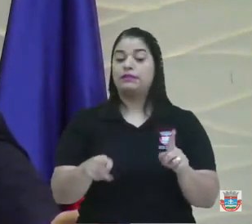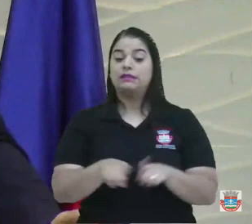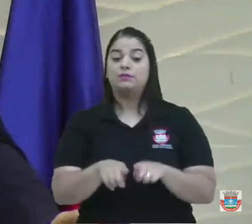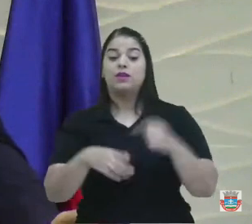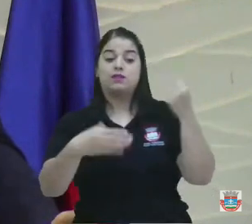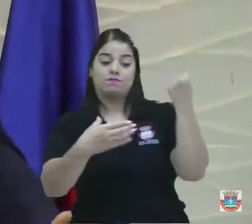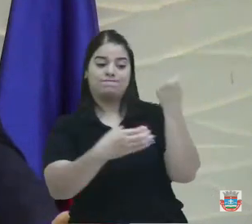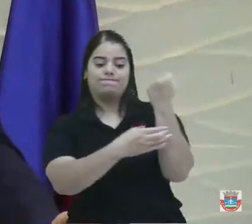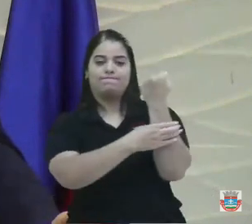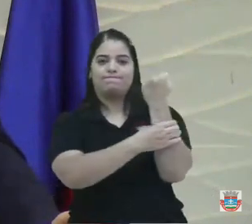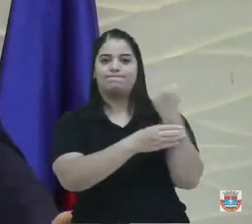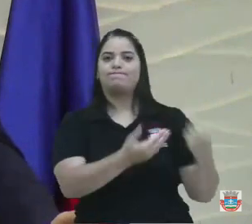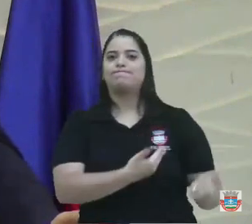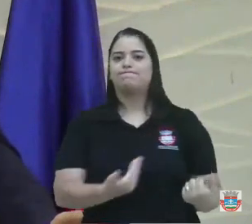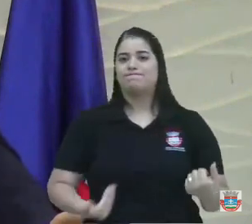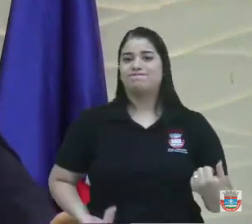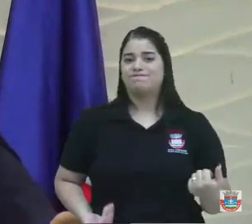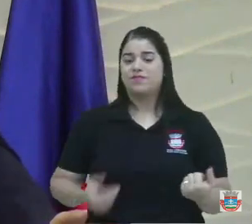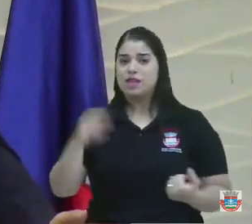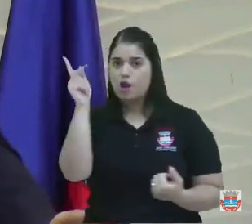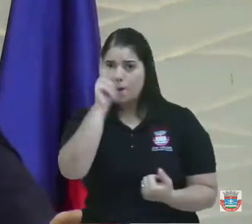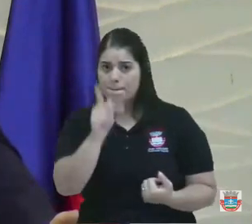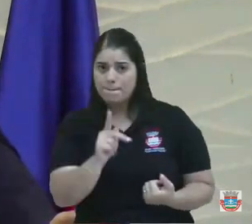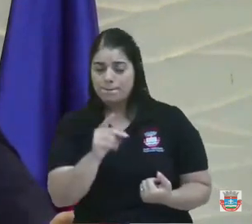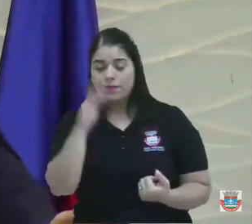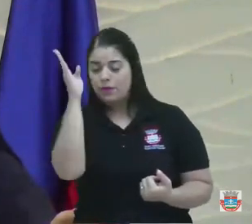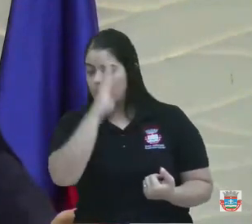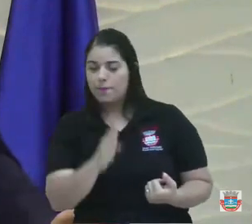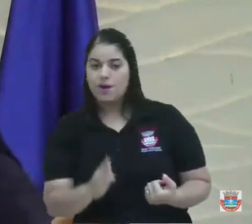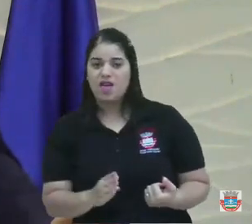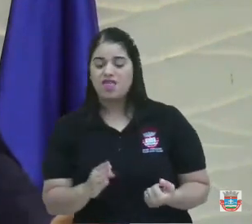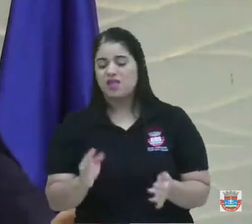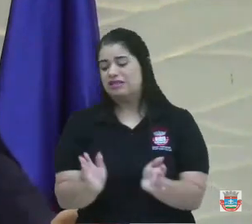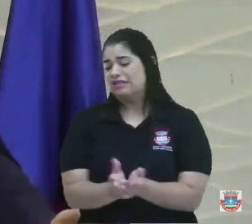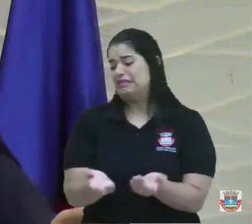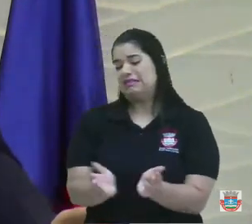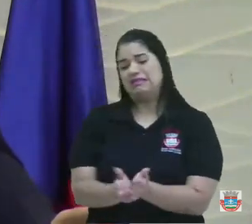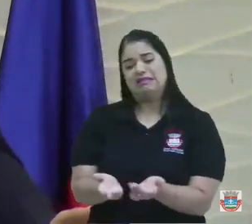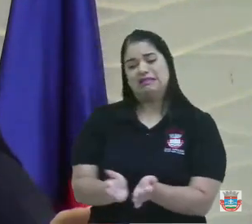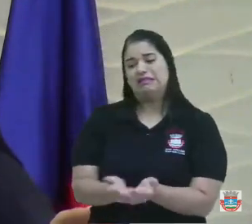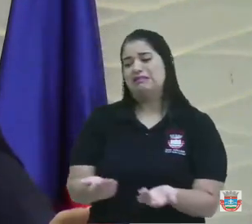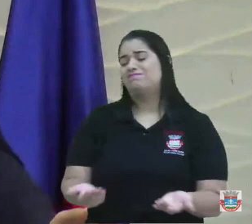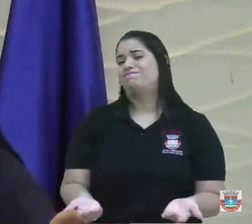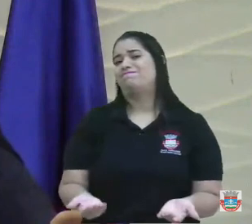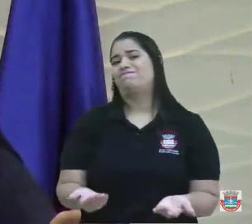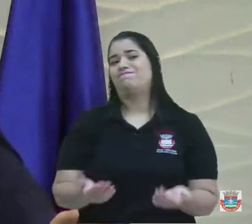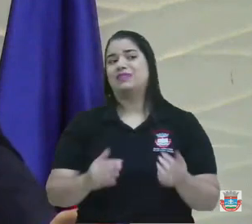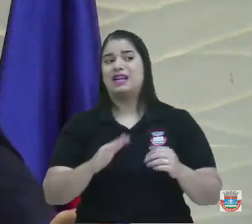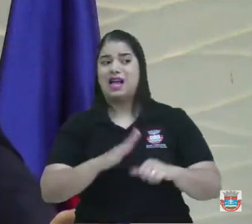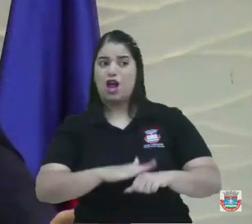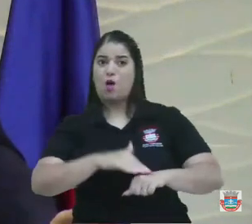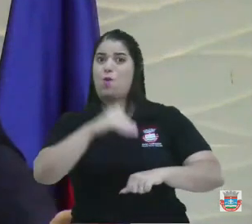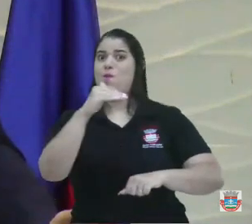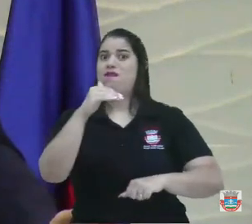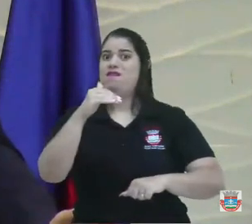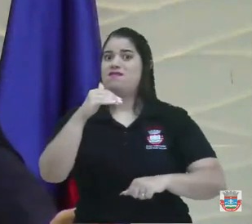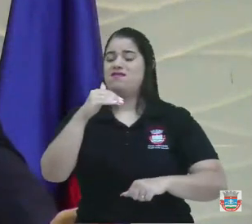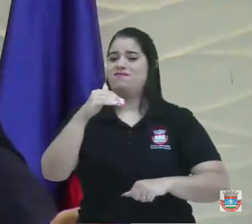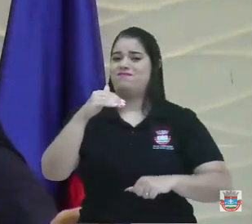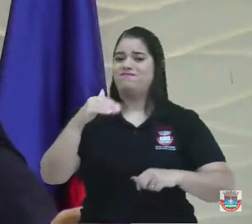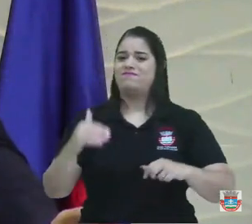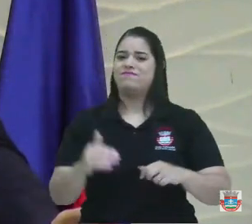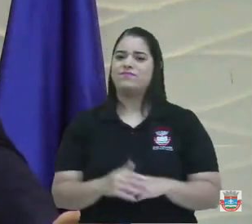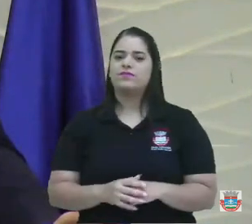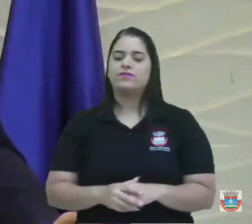Um país mais pobre, um estado mais pobre, um município mais pobre, favorece no aumento da violência, favorece no aumento